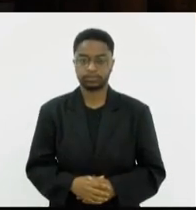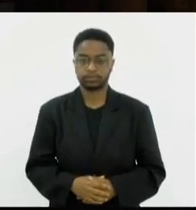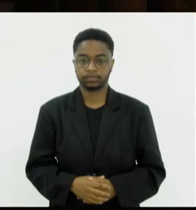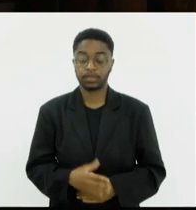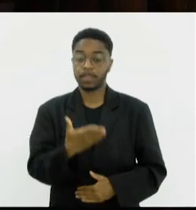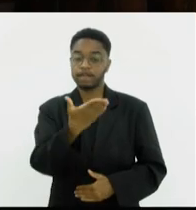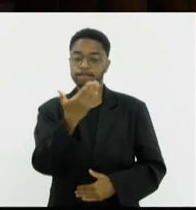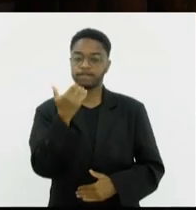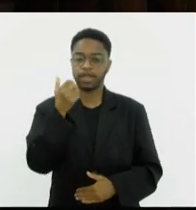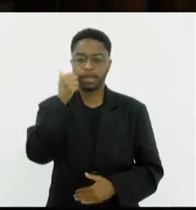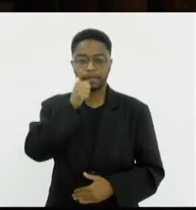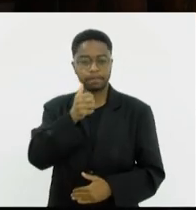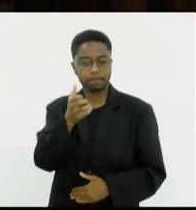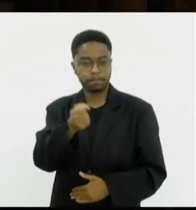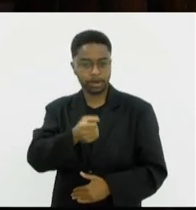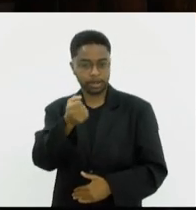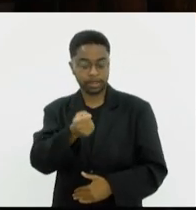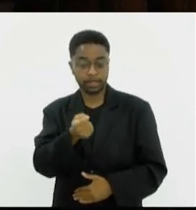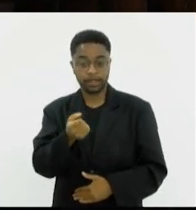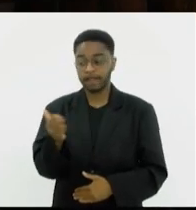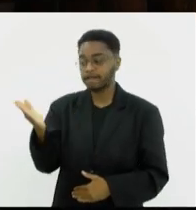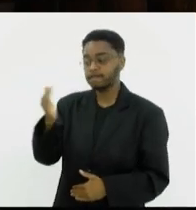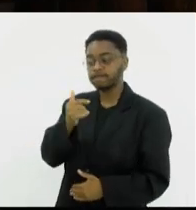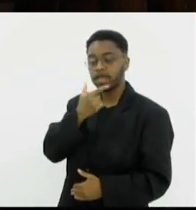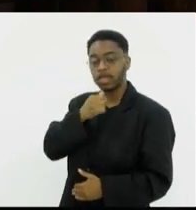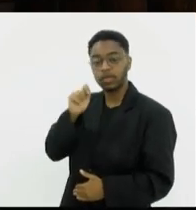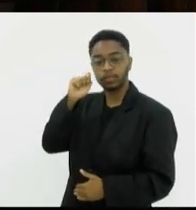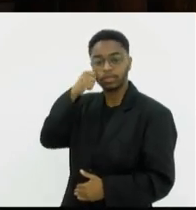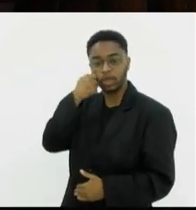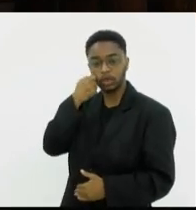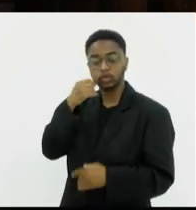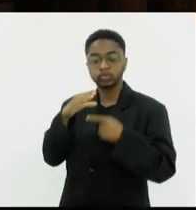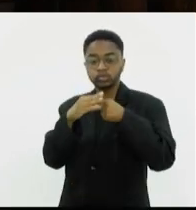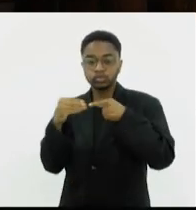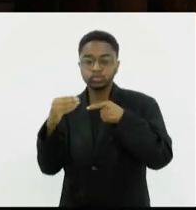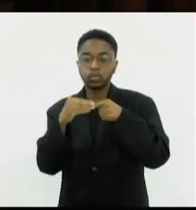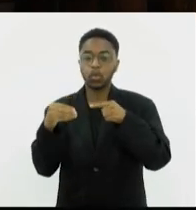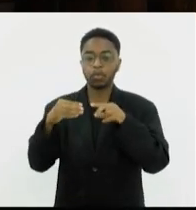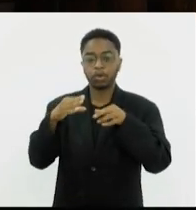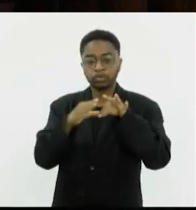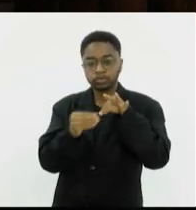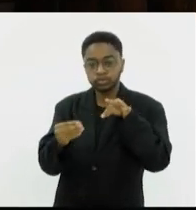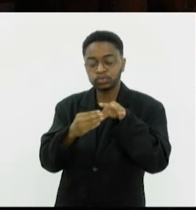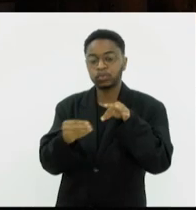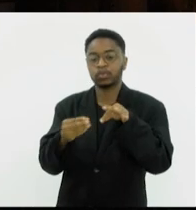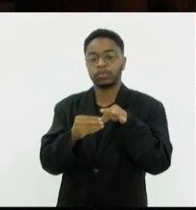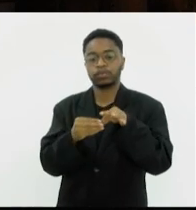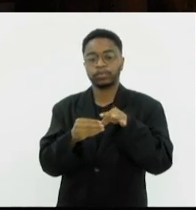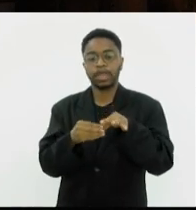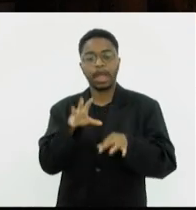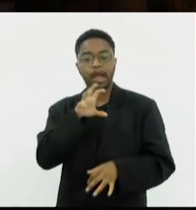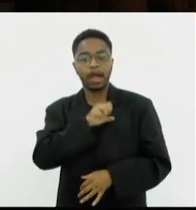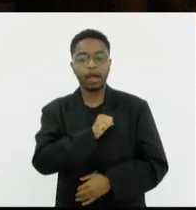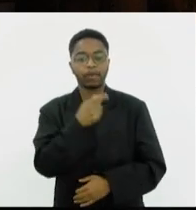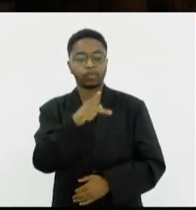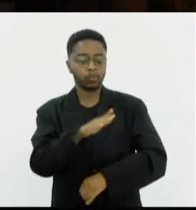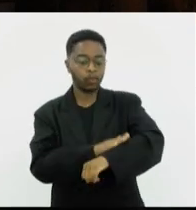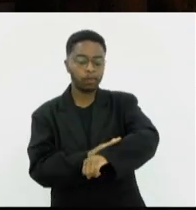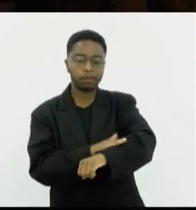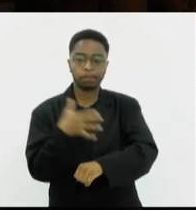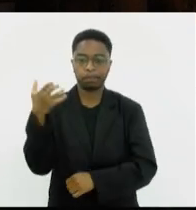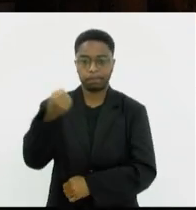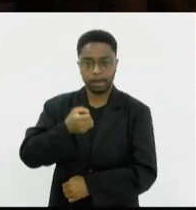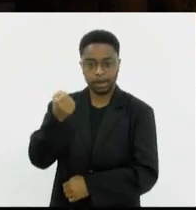Vem minha branquinha, vem meu negão, chupa tua branquinha, chupa o teu nego, adora tua pele